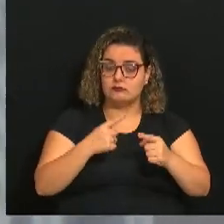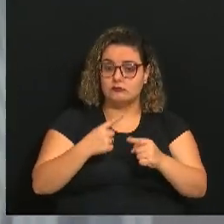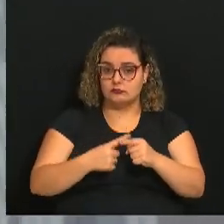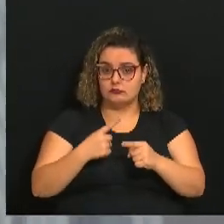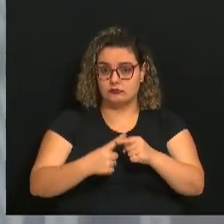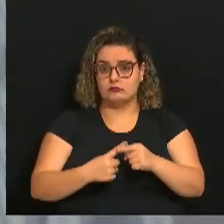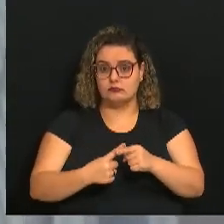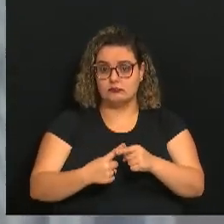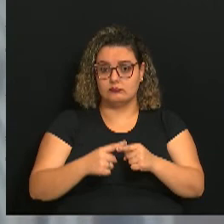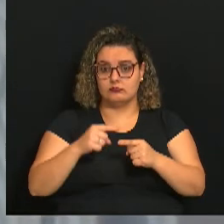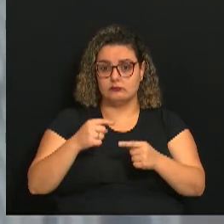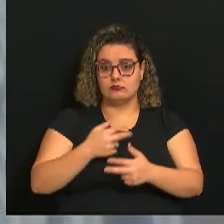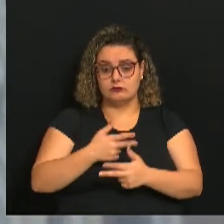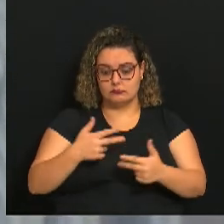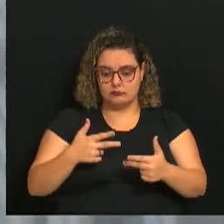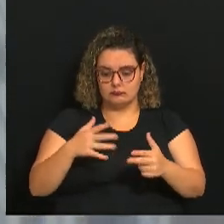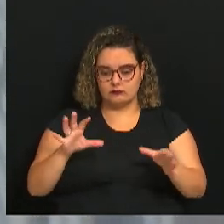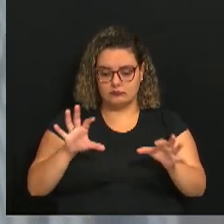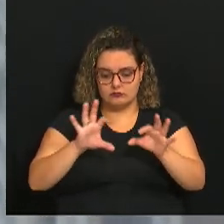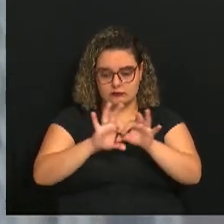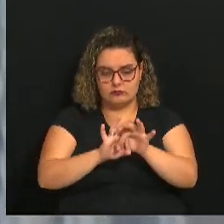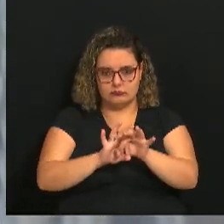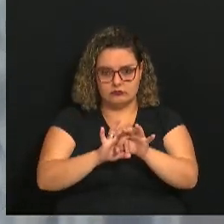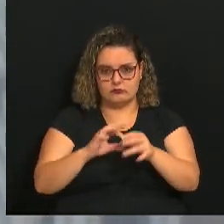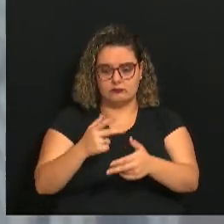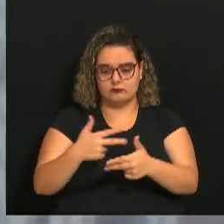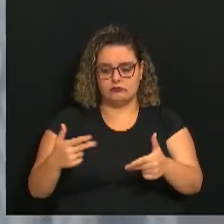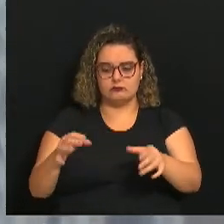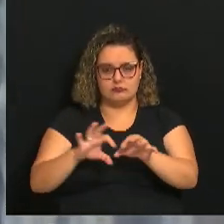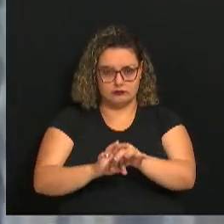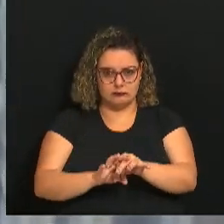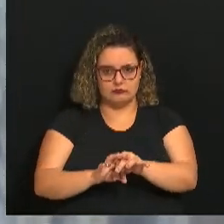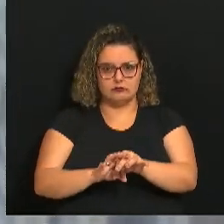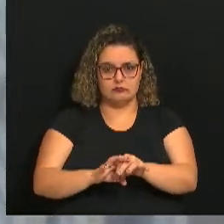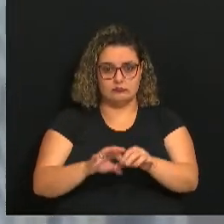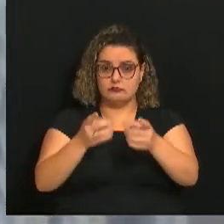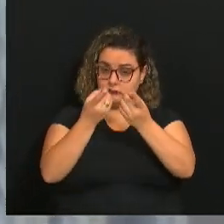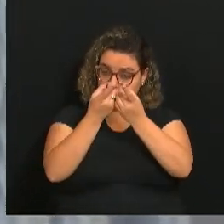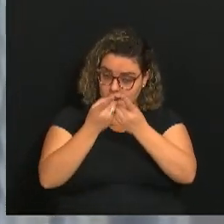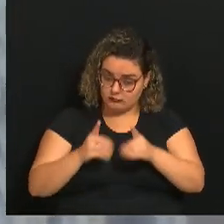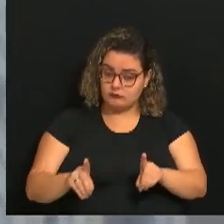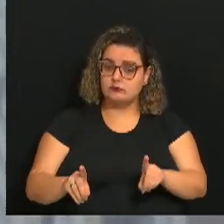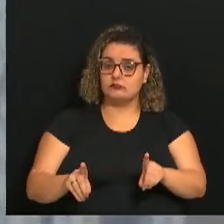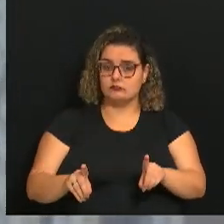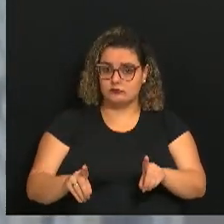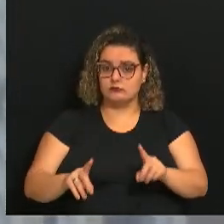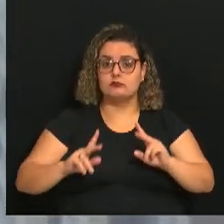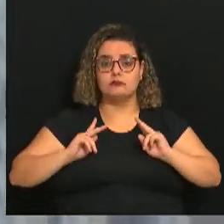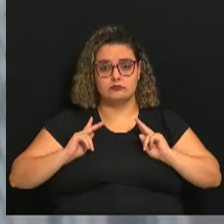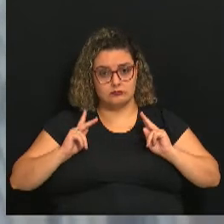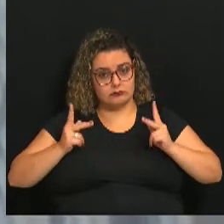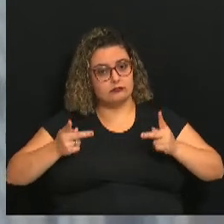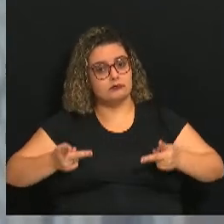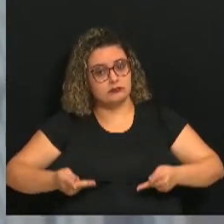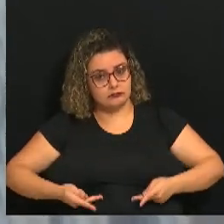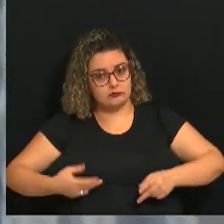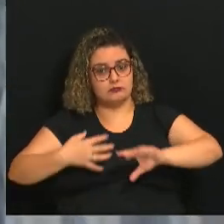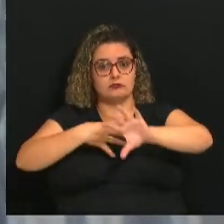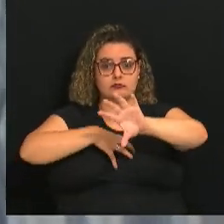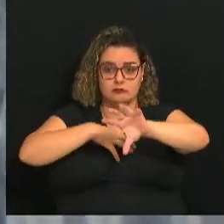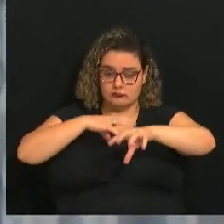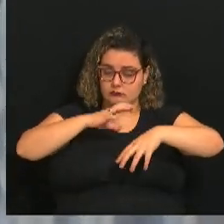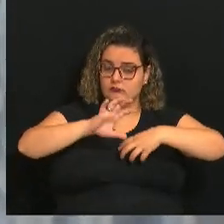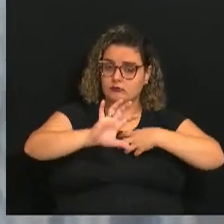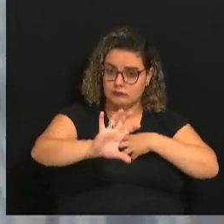coisa, inclusive, está vinculada à outra. Primeiro, porque é uma questão de dignidade, uma questão de humanidade, uma questão de empatia, uma